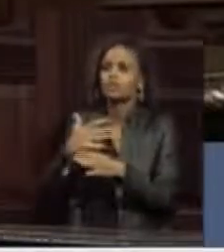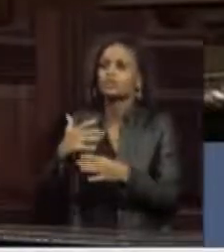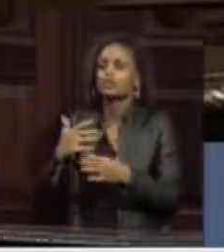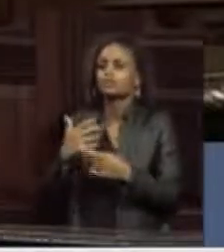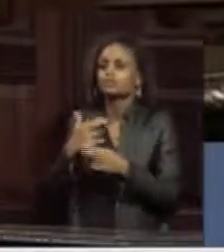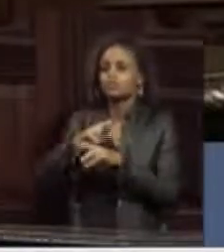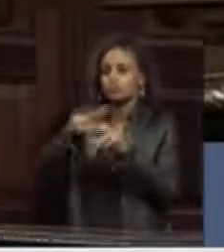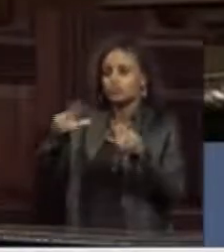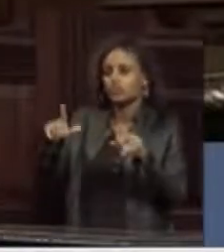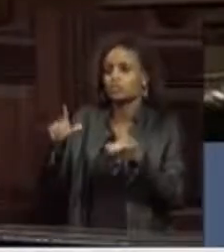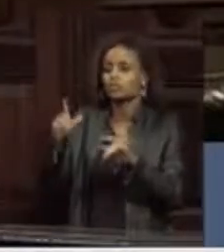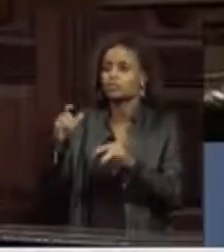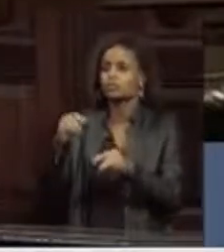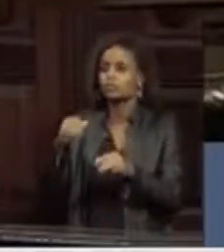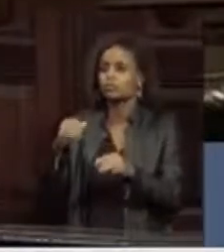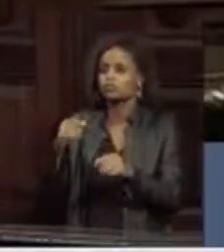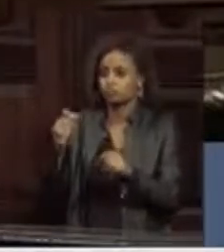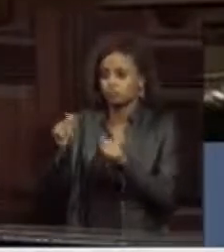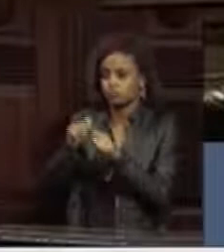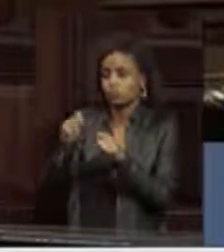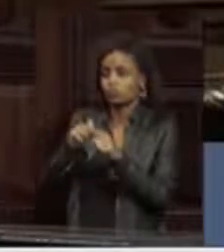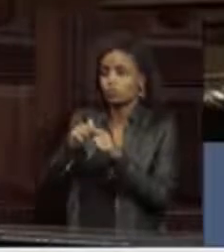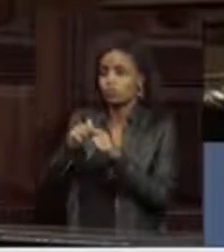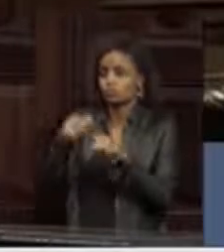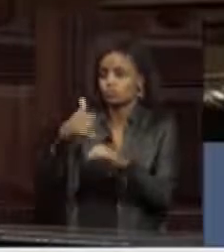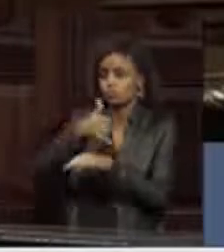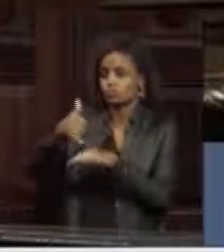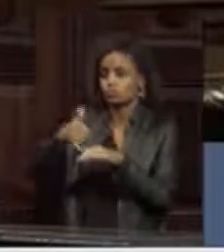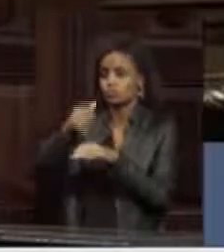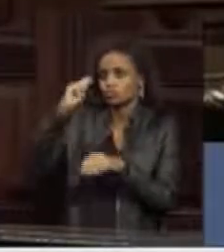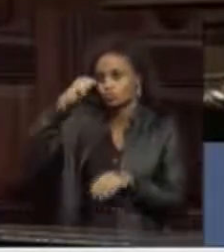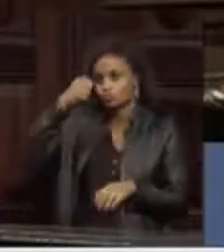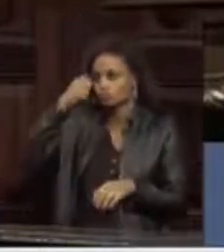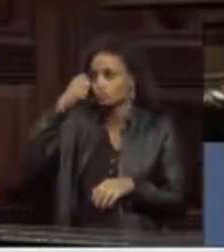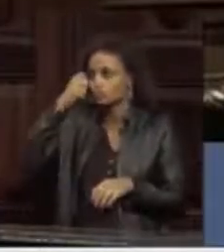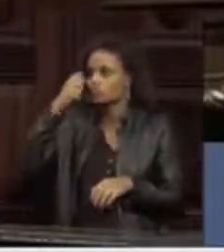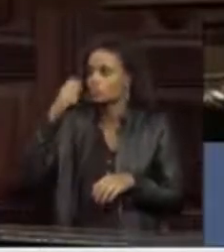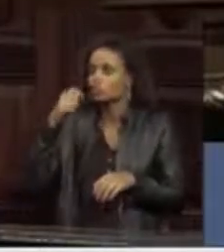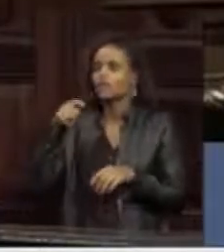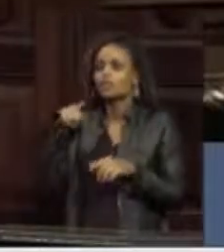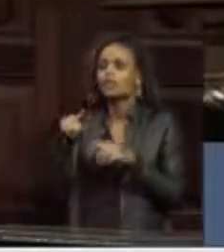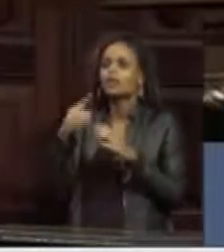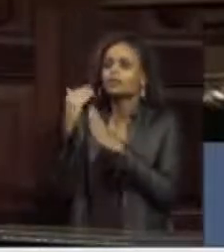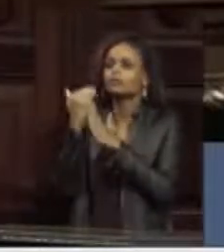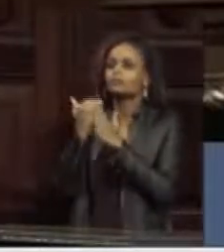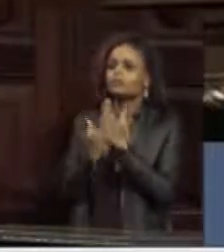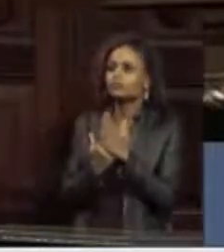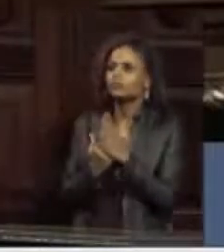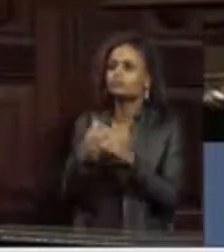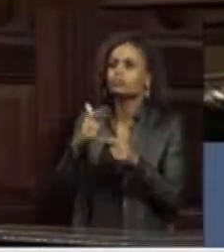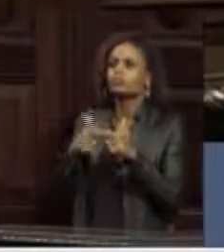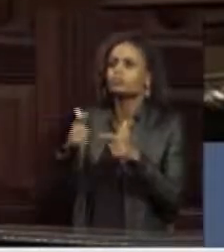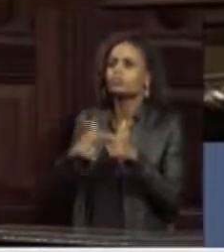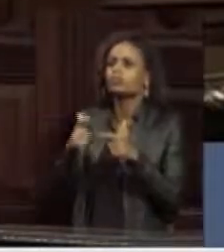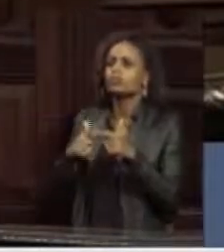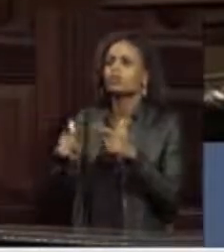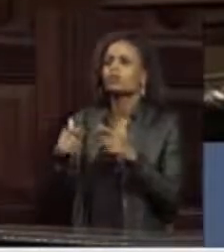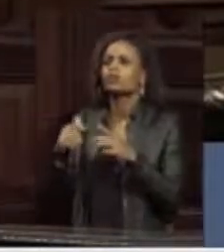petróleo vêm sendo prejudicados por